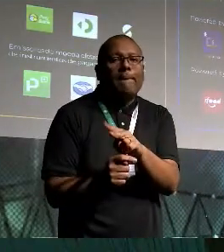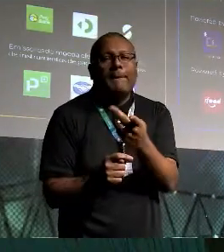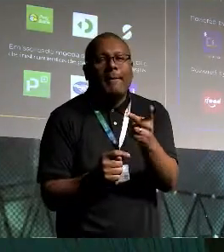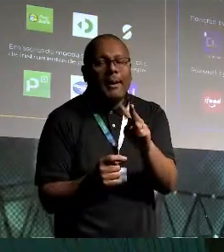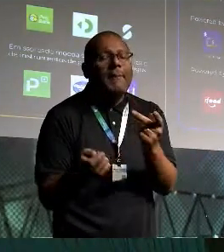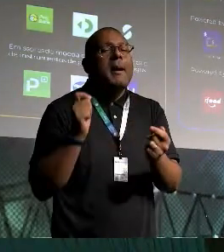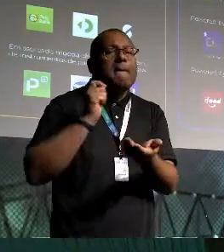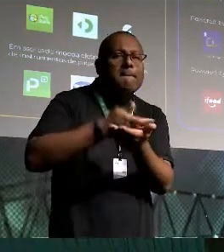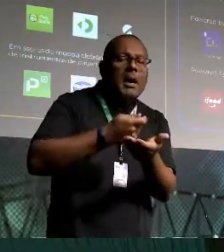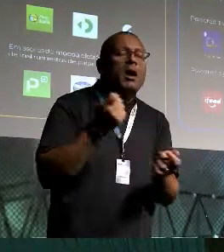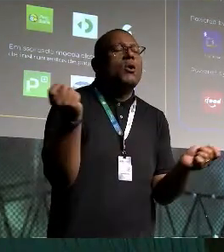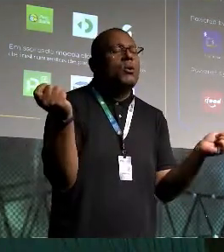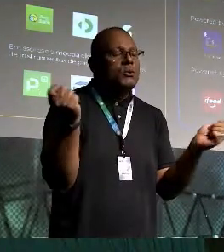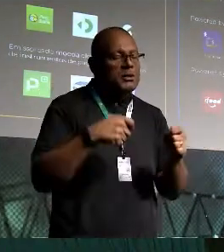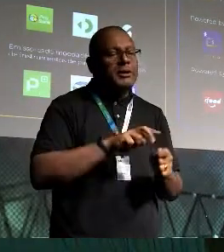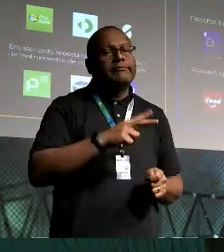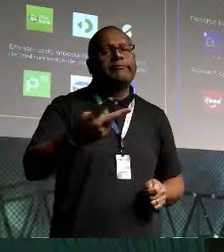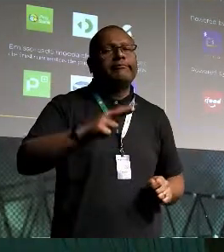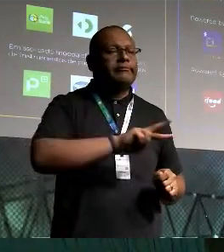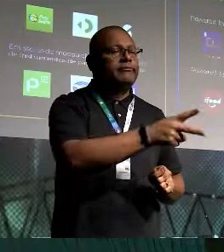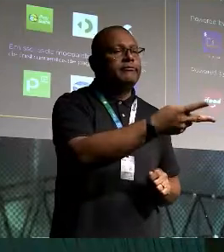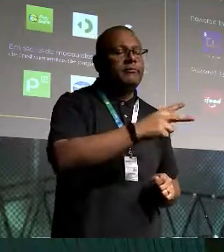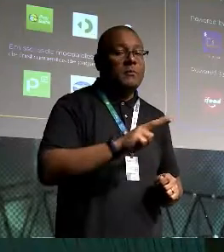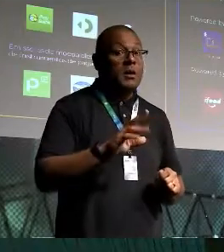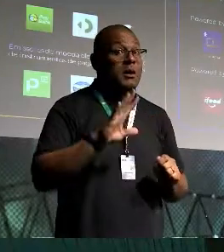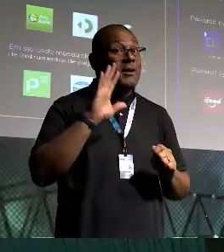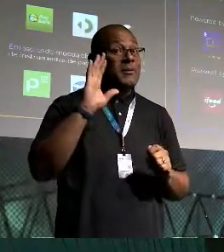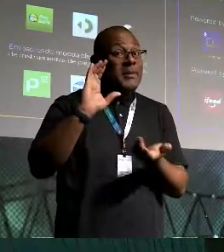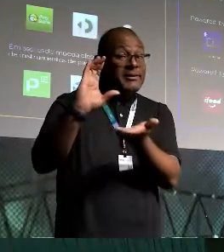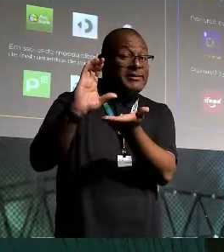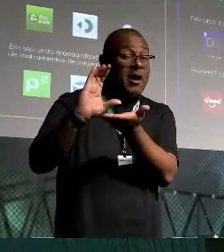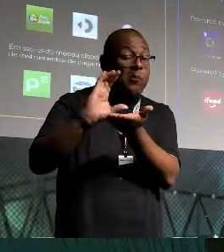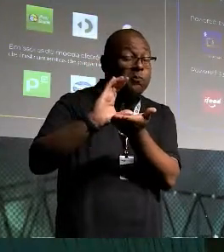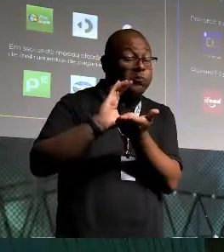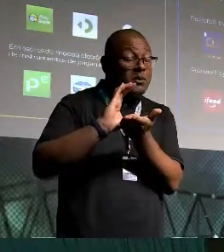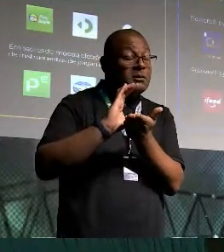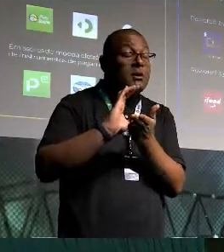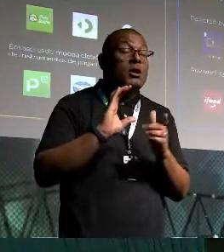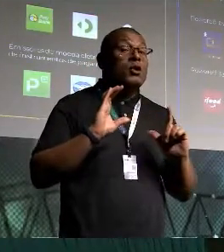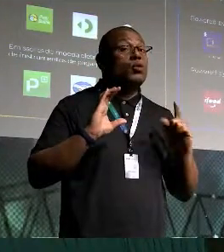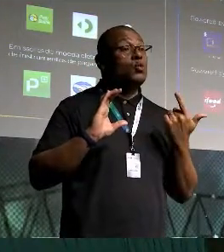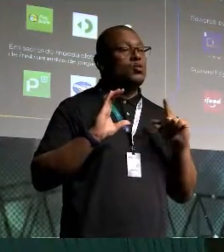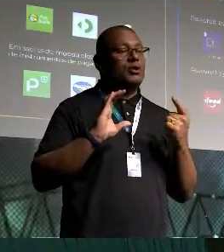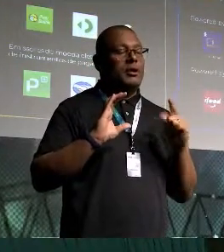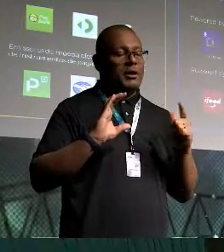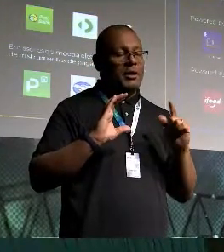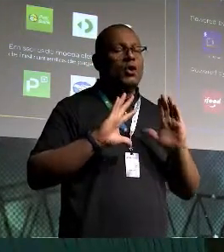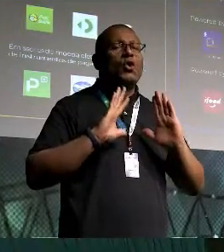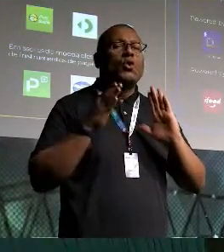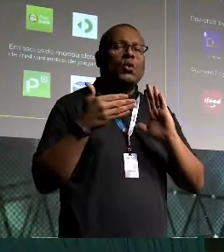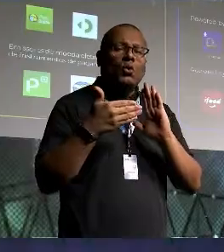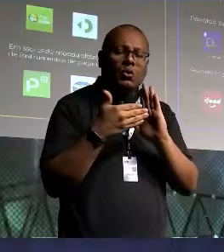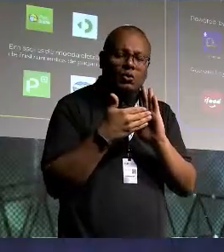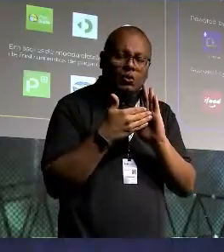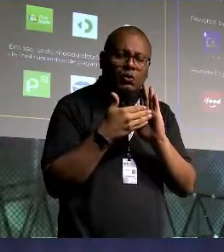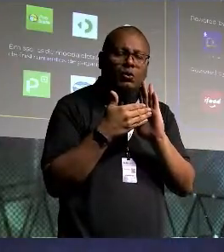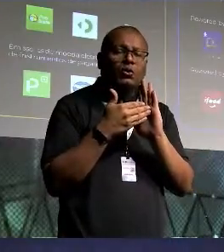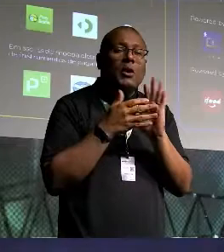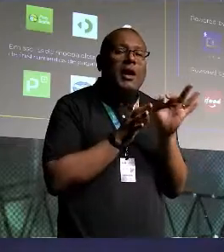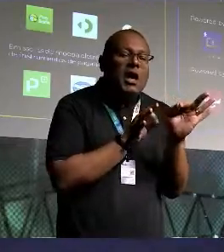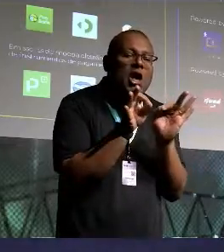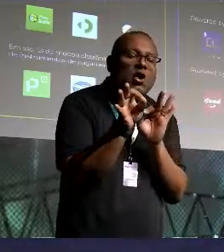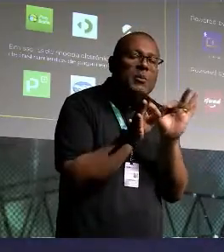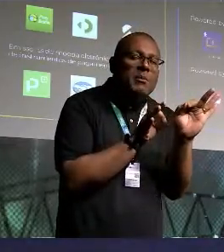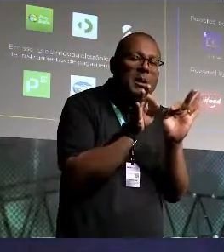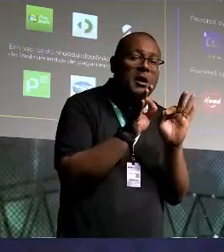fizesse alguns pagamentos, transferências, mas o crédito em si ainda não estava sendo atacado. Tudo era um pano de fundo até a gente